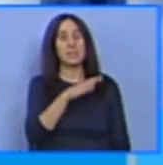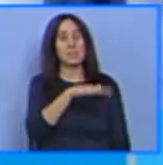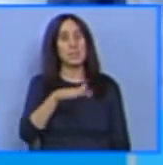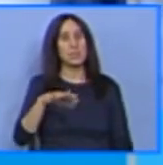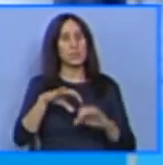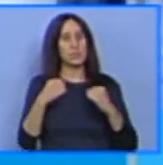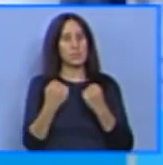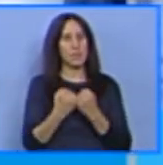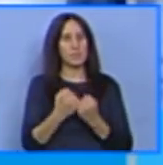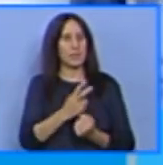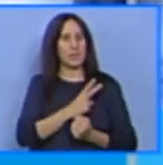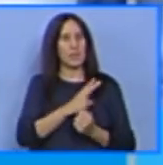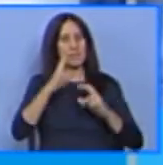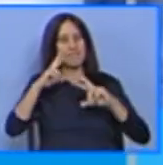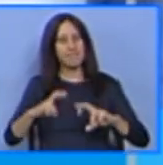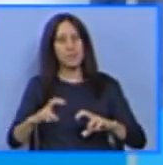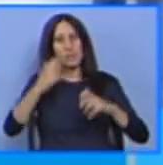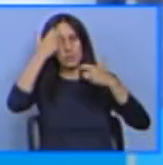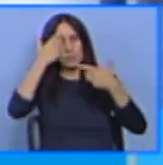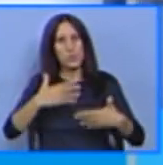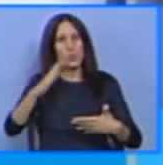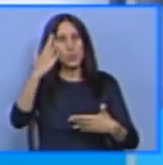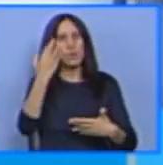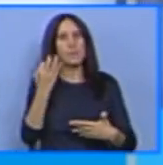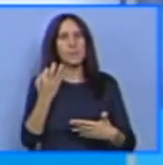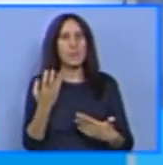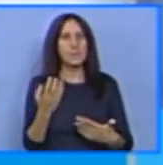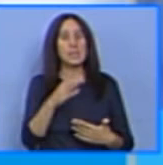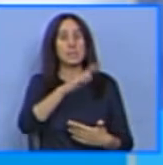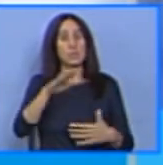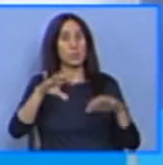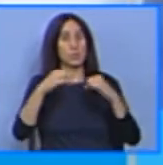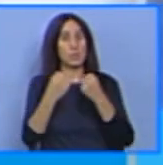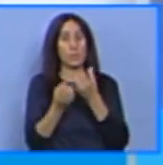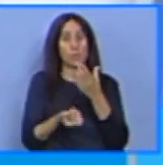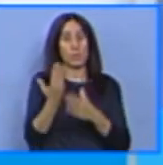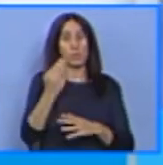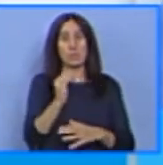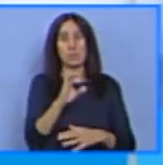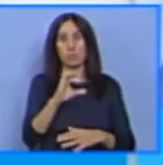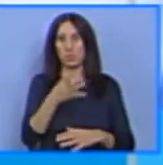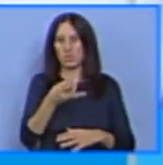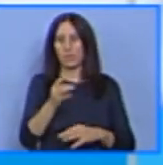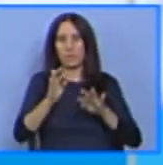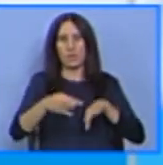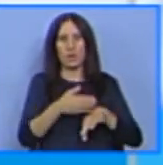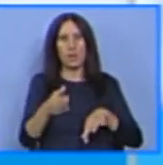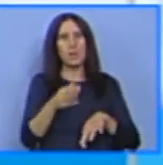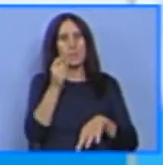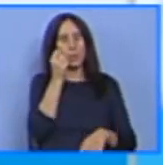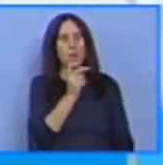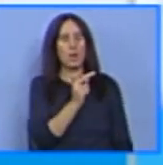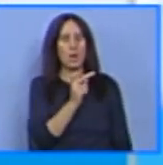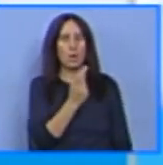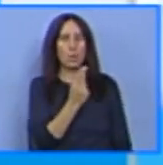os académicos, foi de facto, digamos, os fundadores das ciências sociais no final do século XIX, inclusive o próprio Auguste Comte,